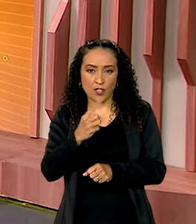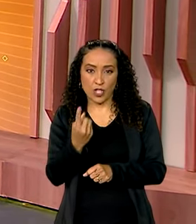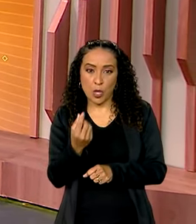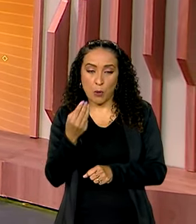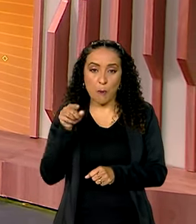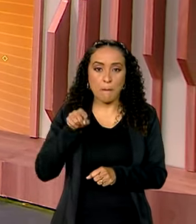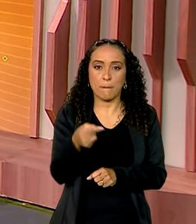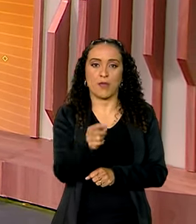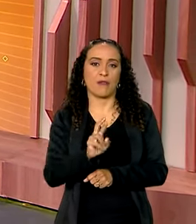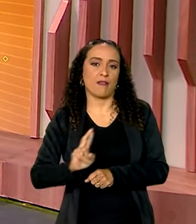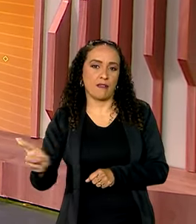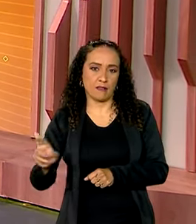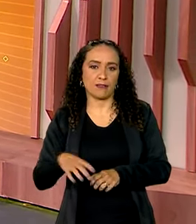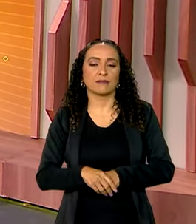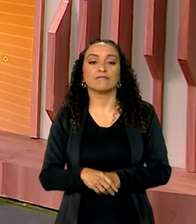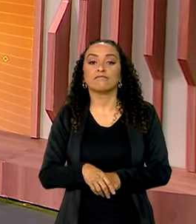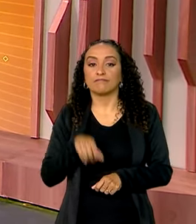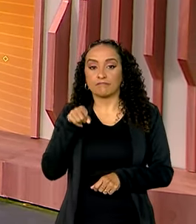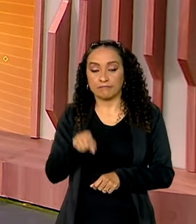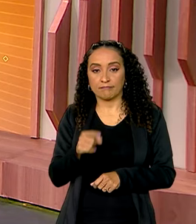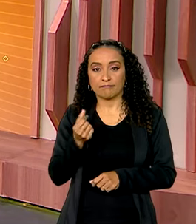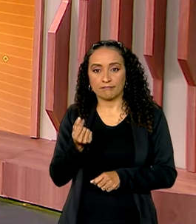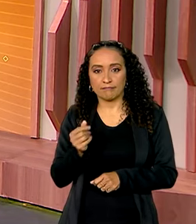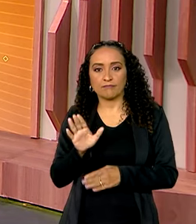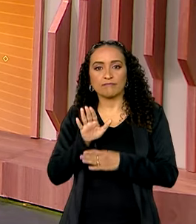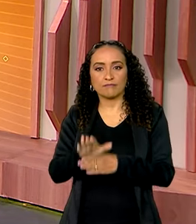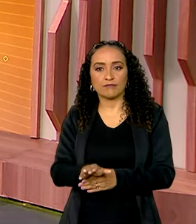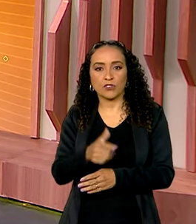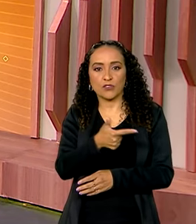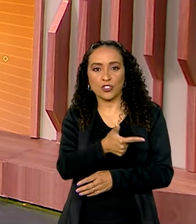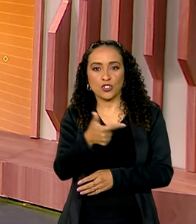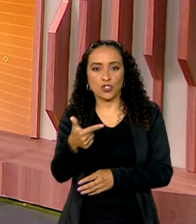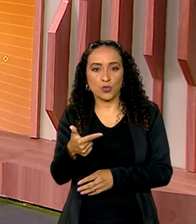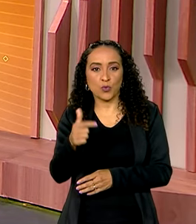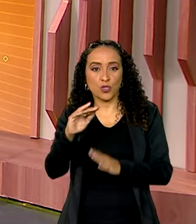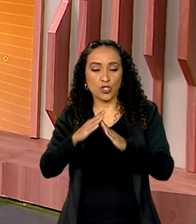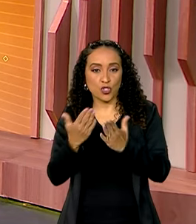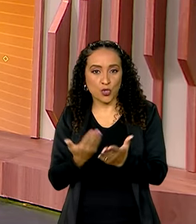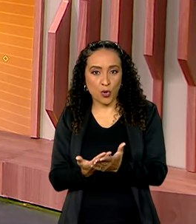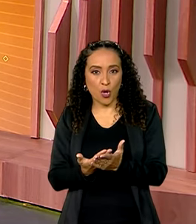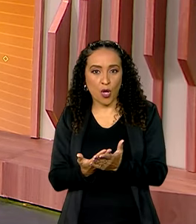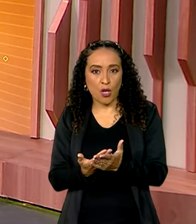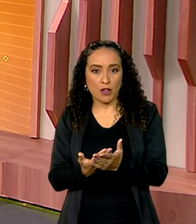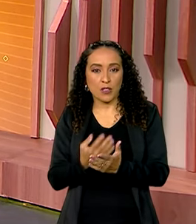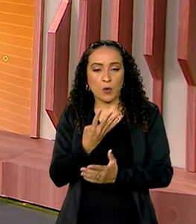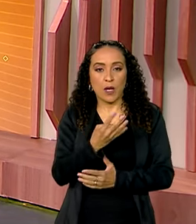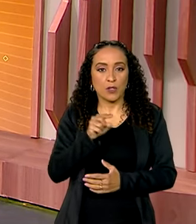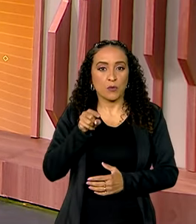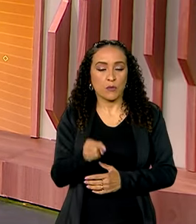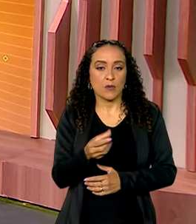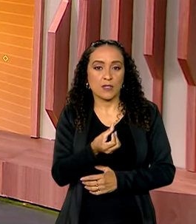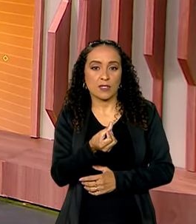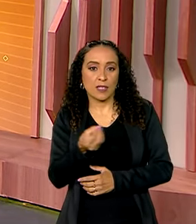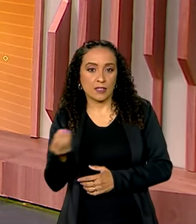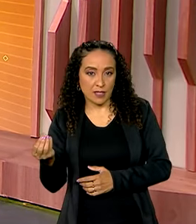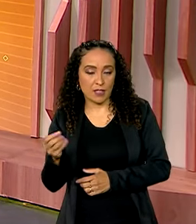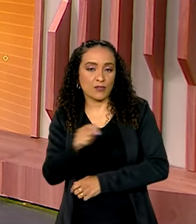491 mil, que atenderam 22 escolas e